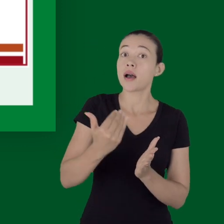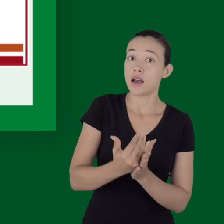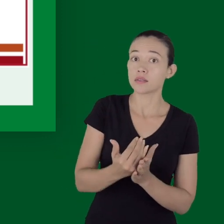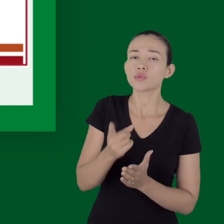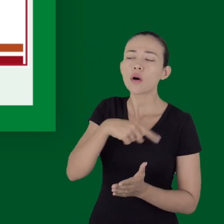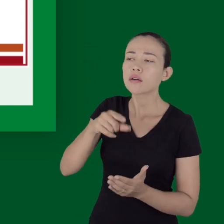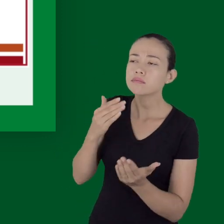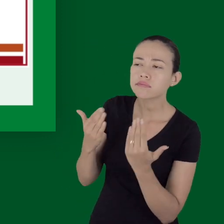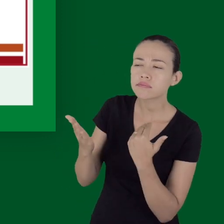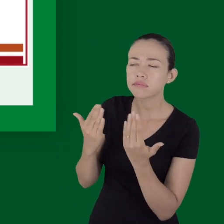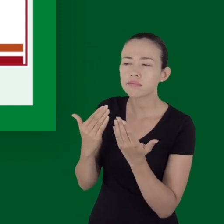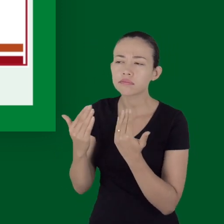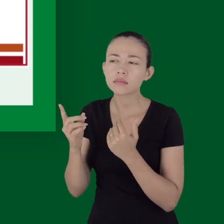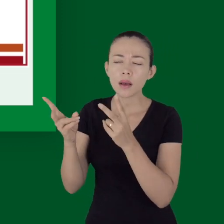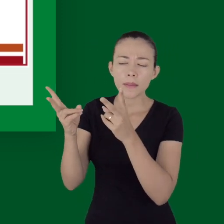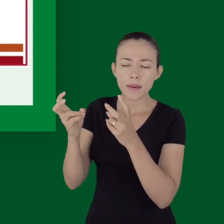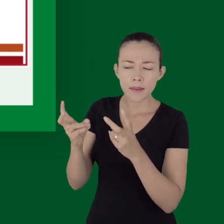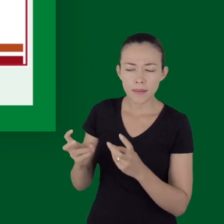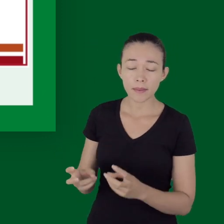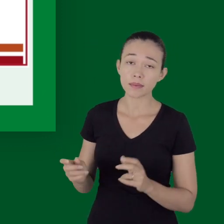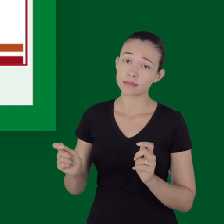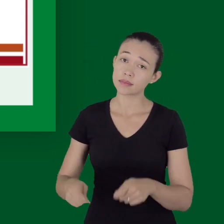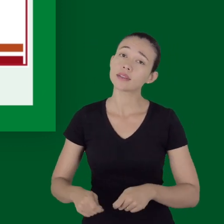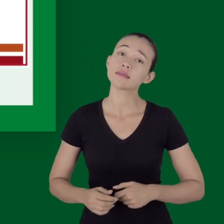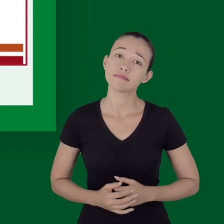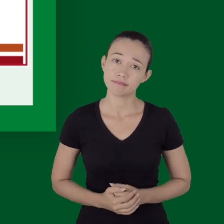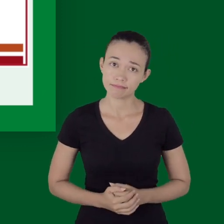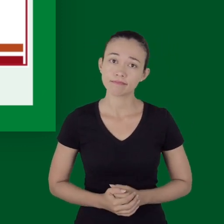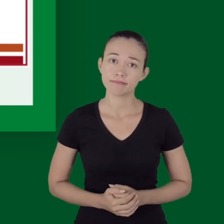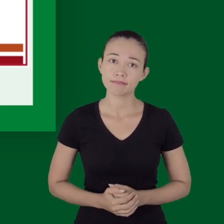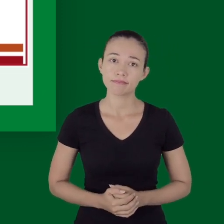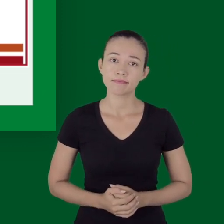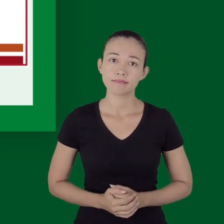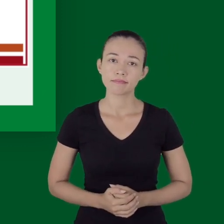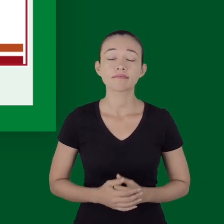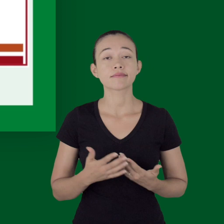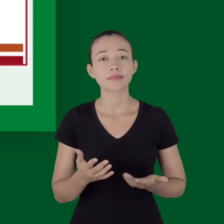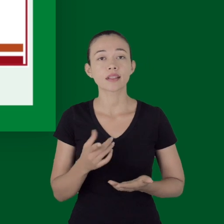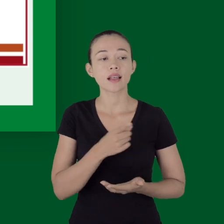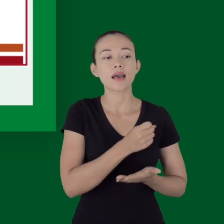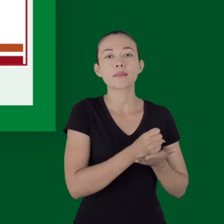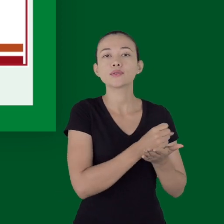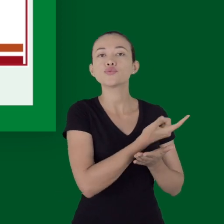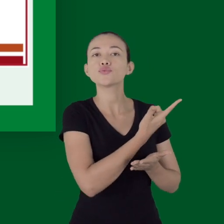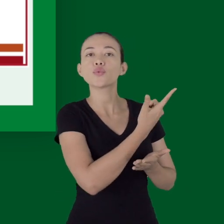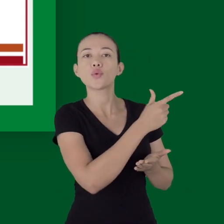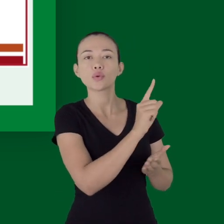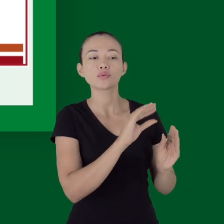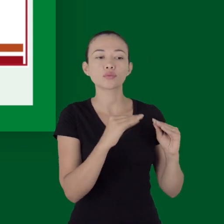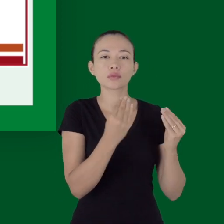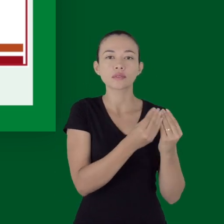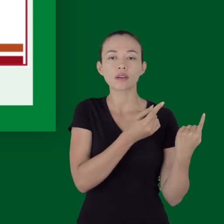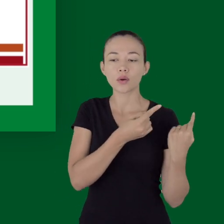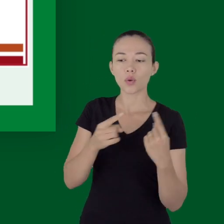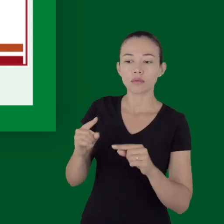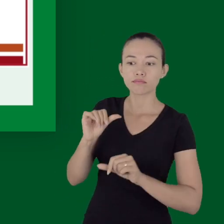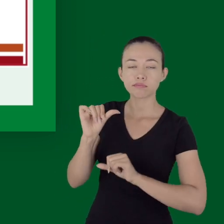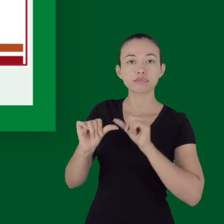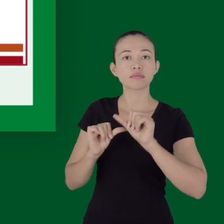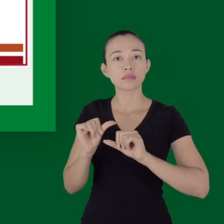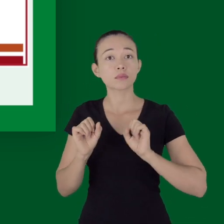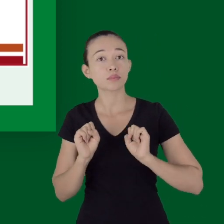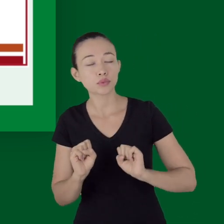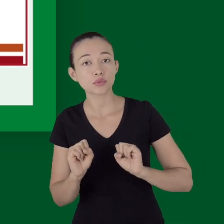pensar em fazer ou o antídoto, ou até pensar em aguardar um momento, né, antes de colocar